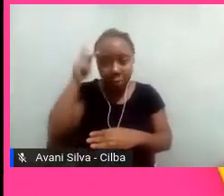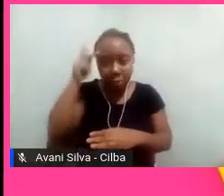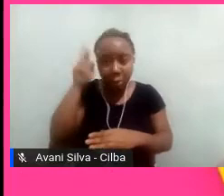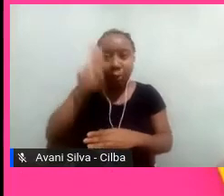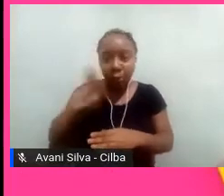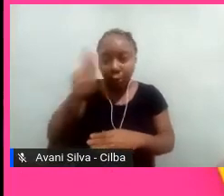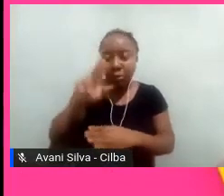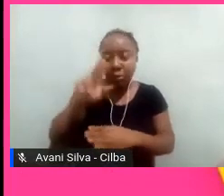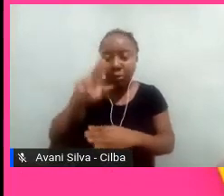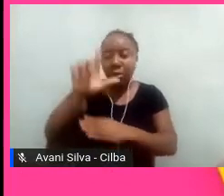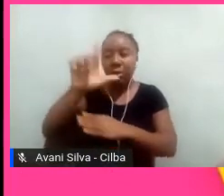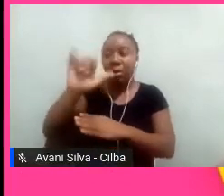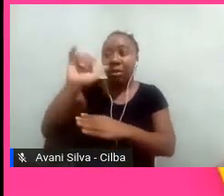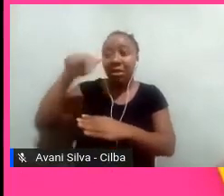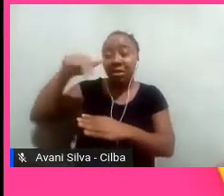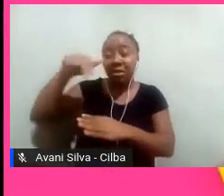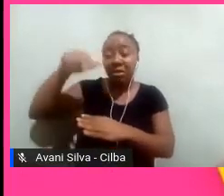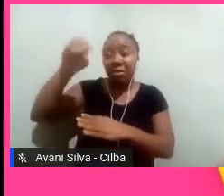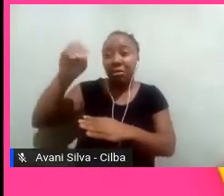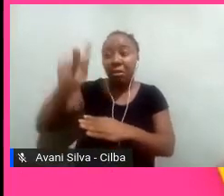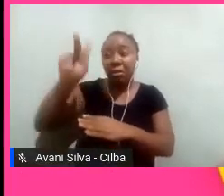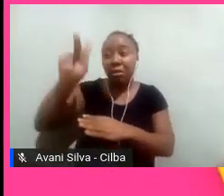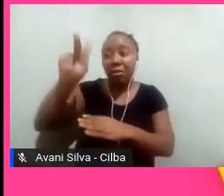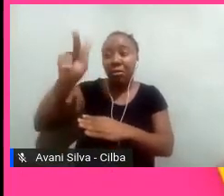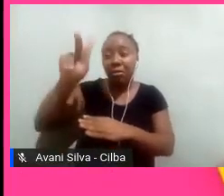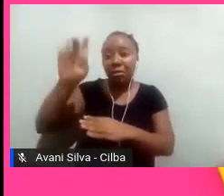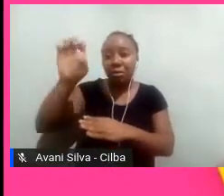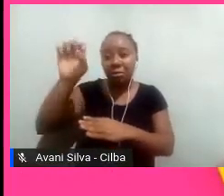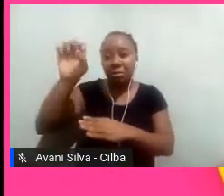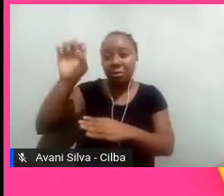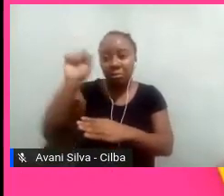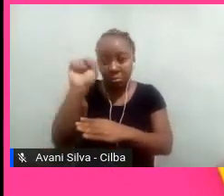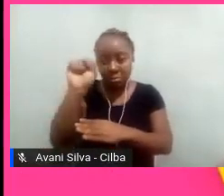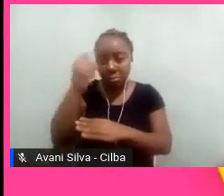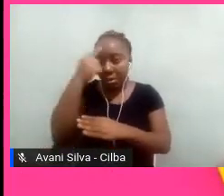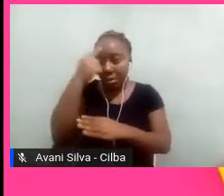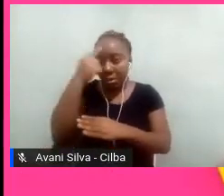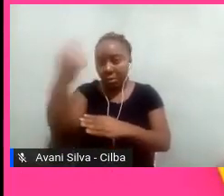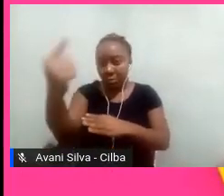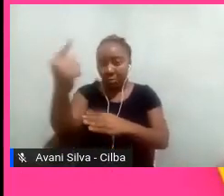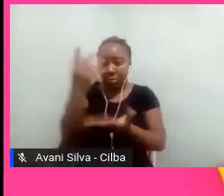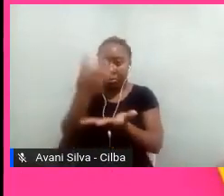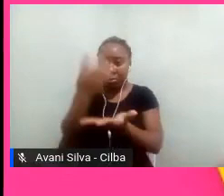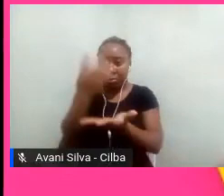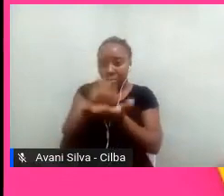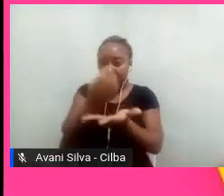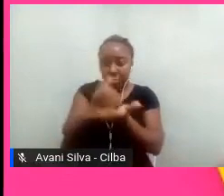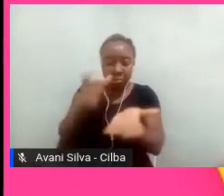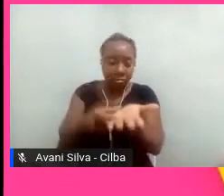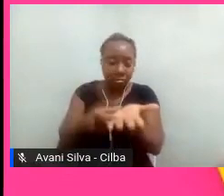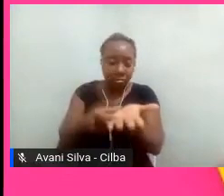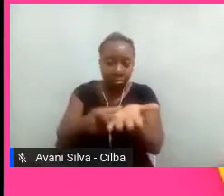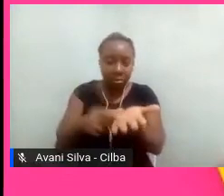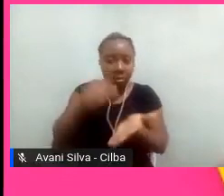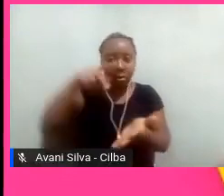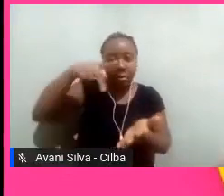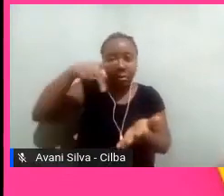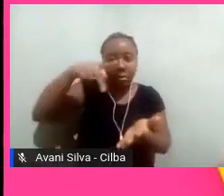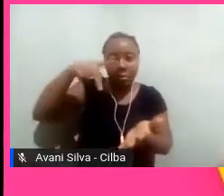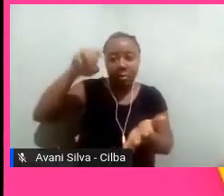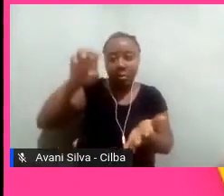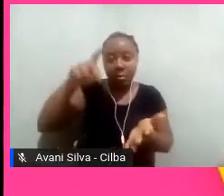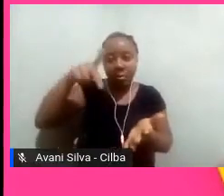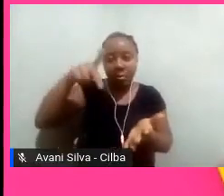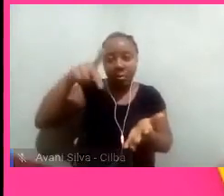Linux. E aí no Linux, lembrando, você não vai achar o Pepacura, mas você vai achar o Blender